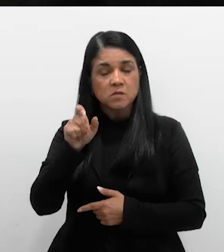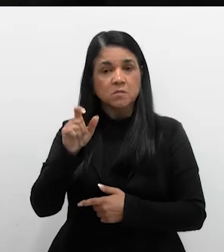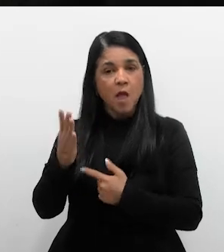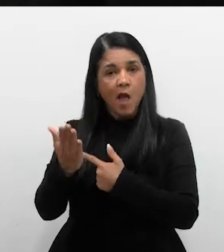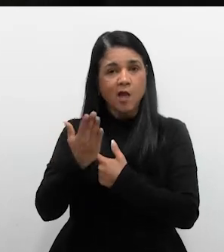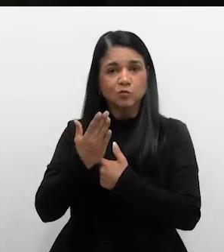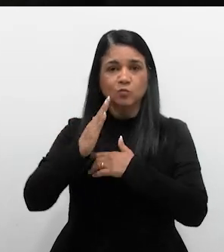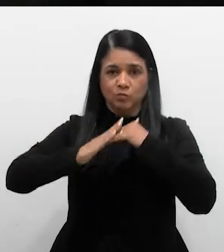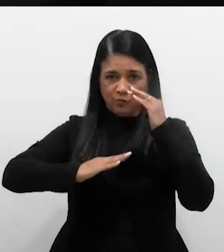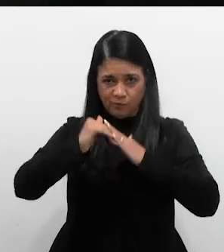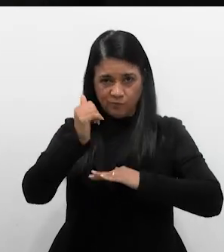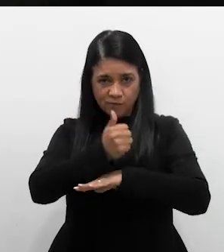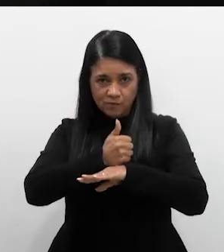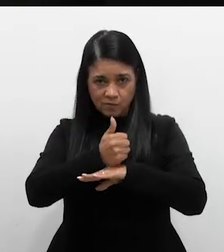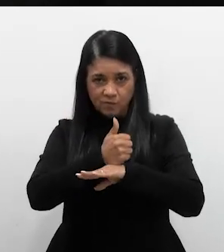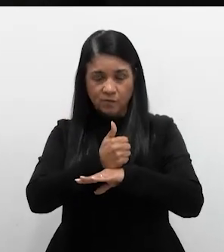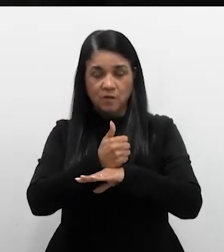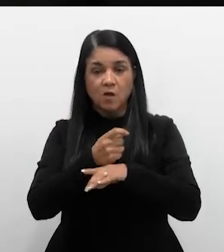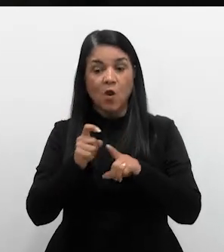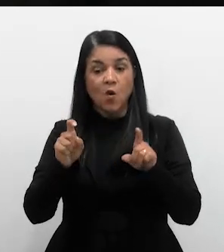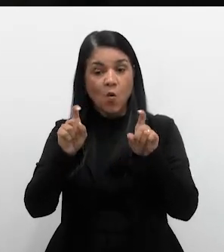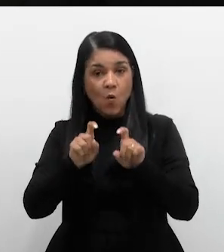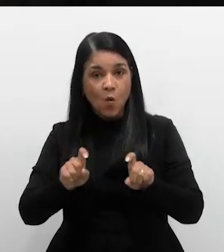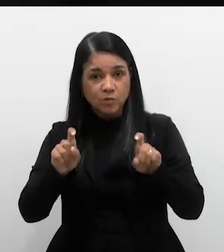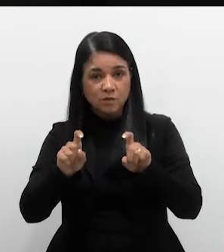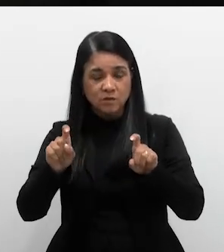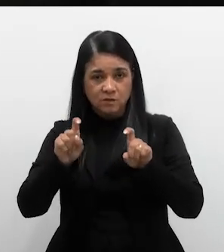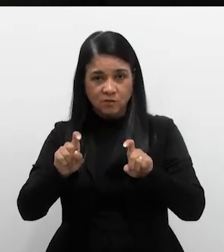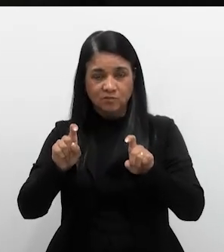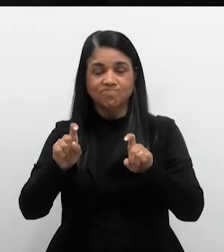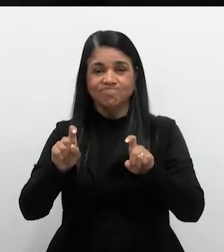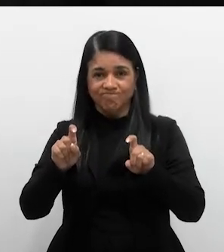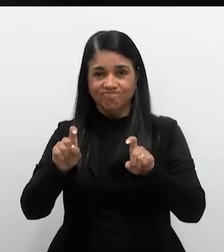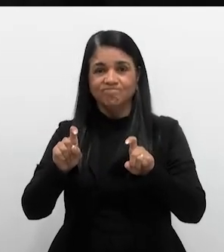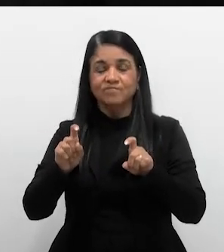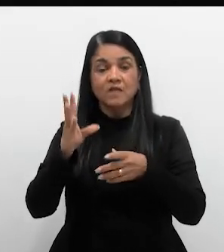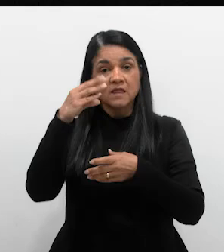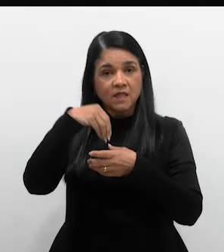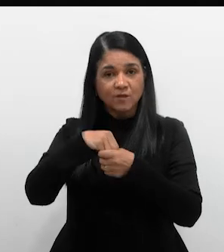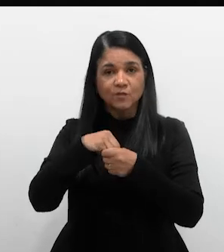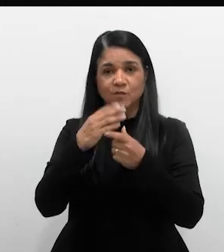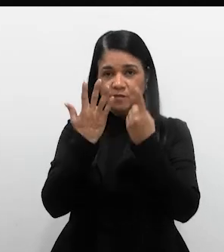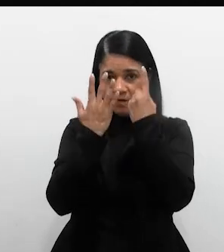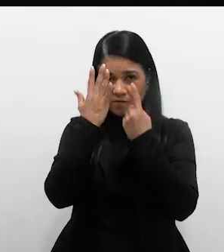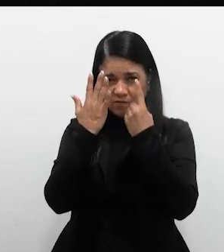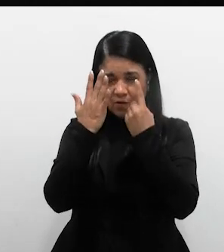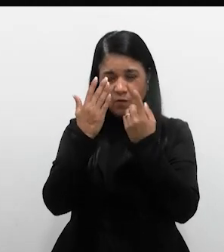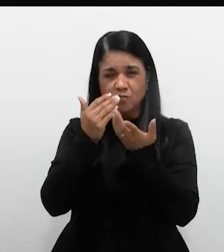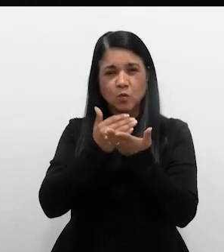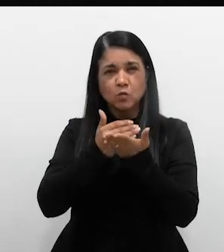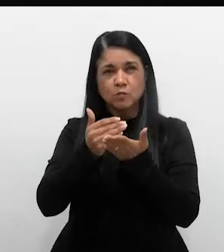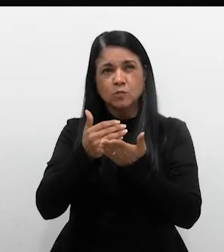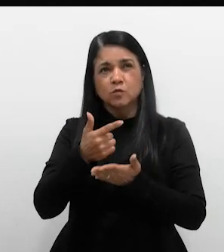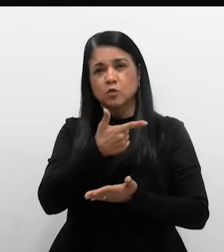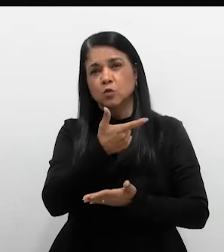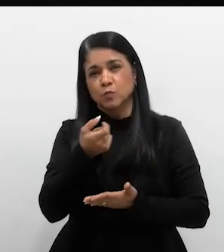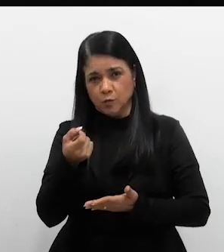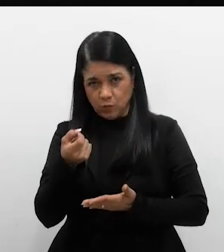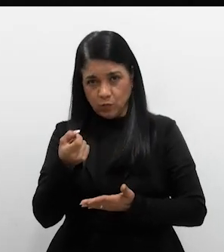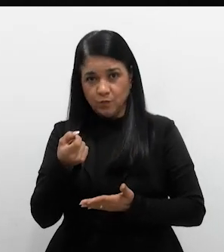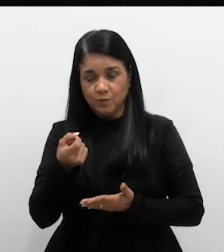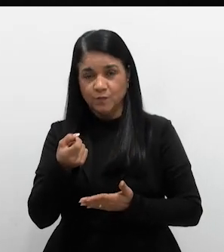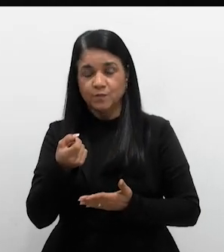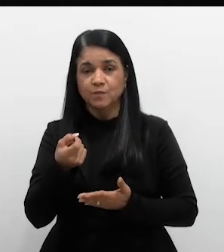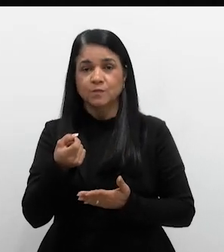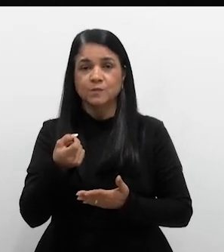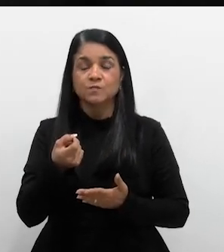ressignificou a minha carreira, trazendo a computação gráfica para dentro do carnaval, lá nos anos, no início dos anos 2000,